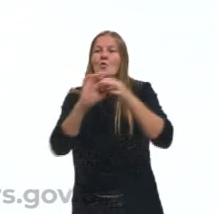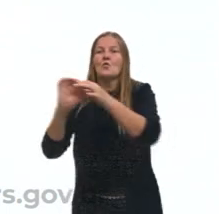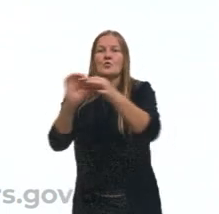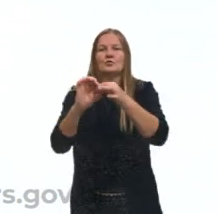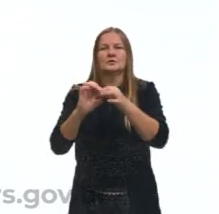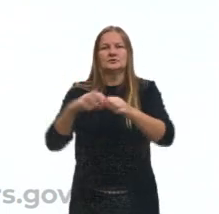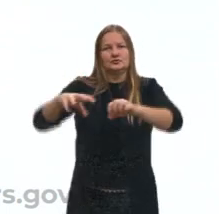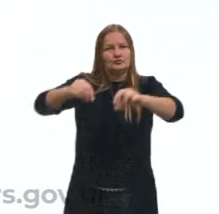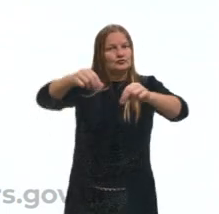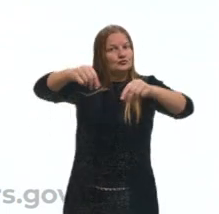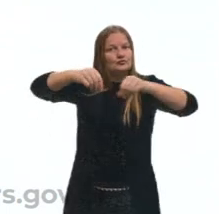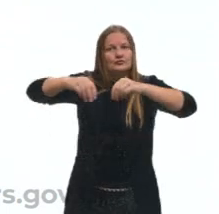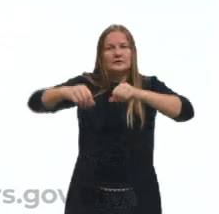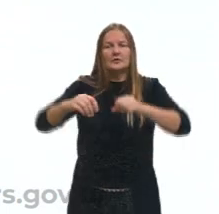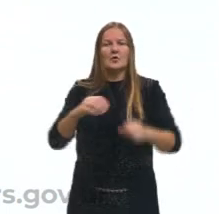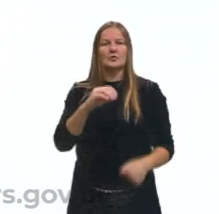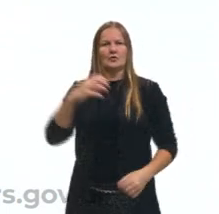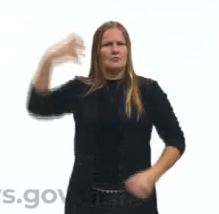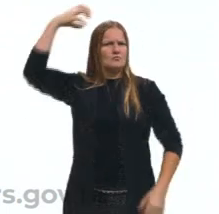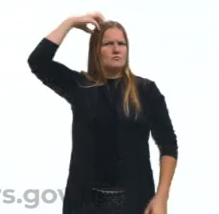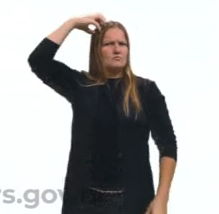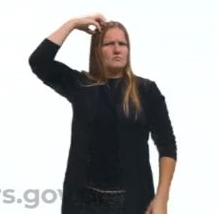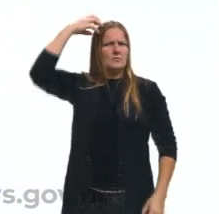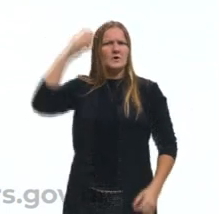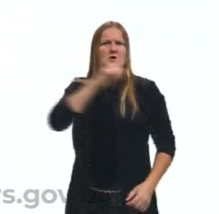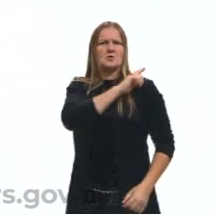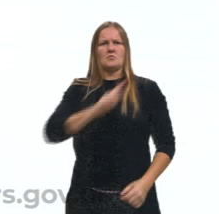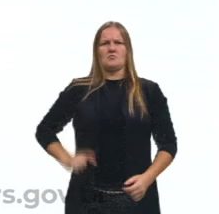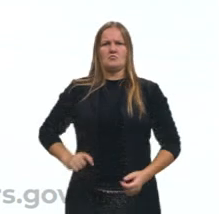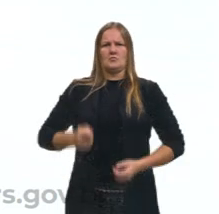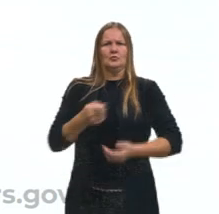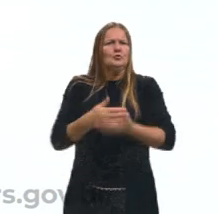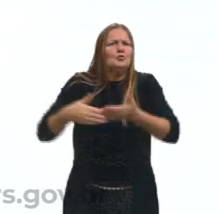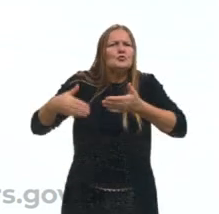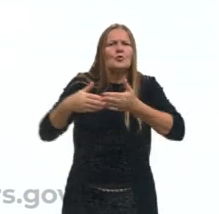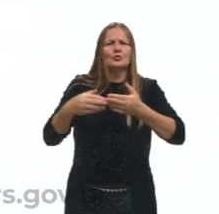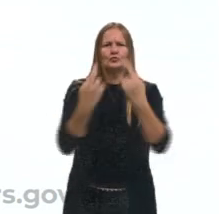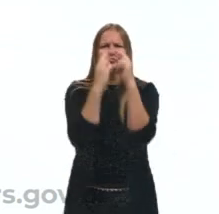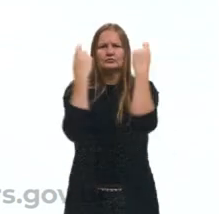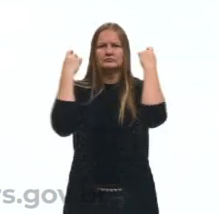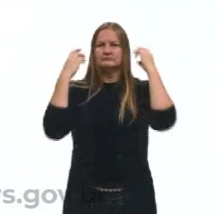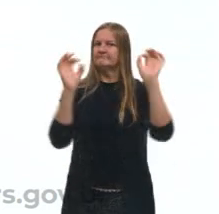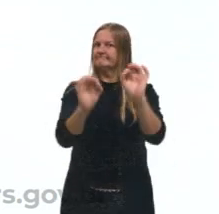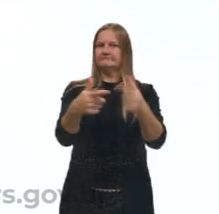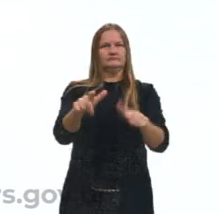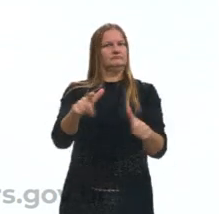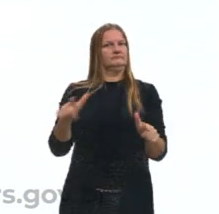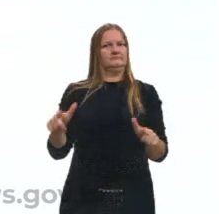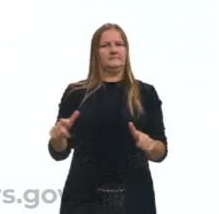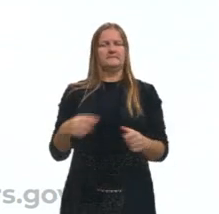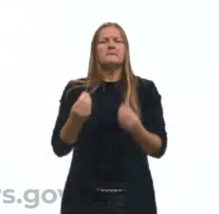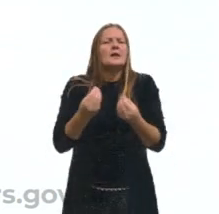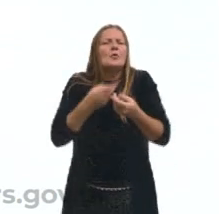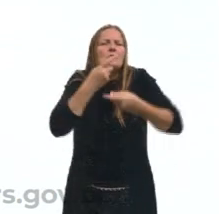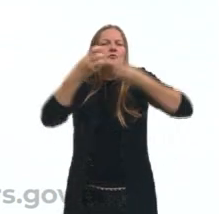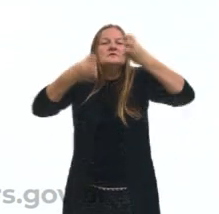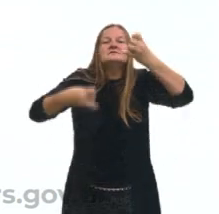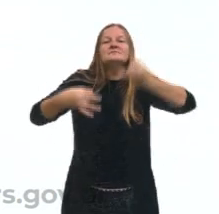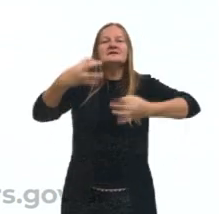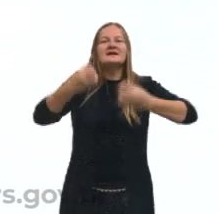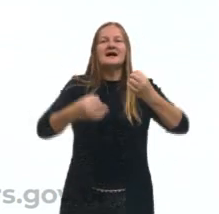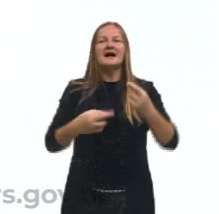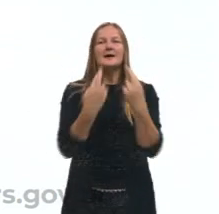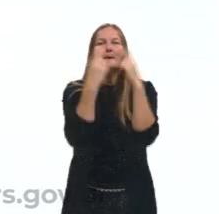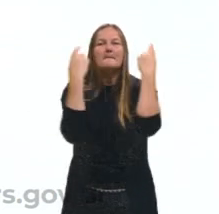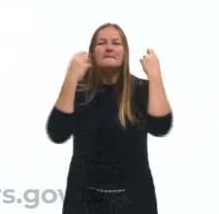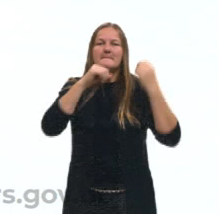sentido de que não existia um rei que governasse todo o território grego Então como é que a gente pode falar de uma